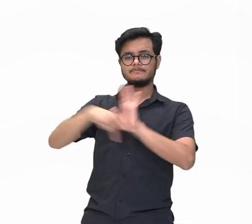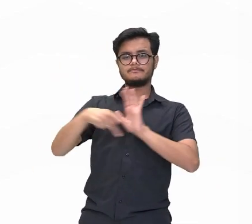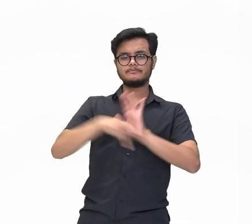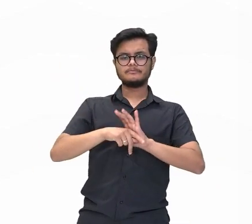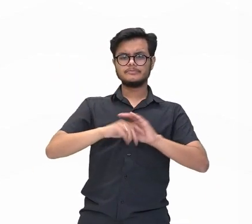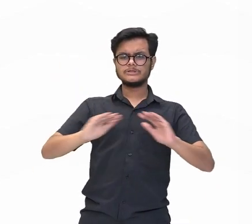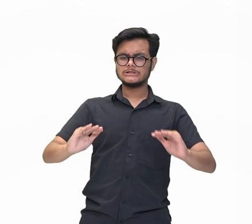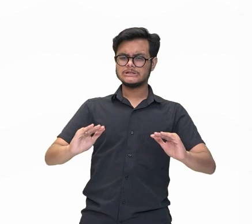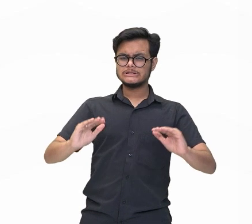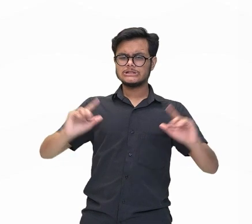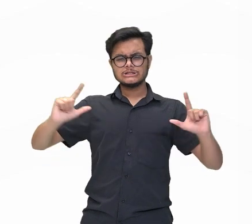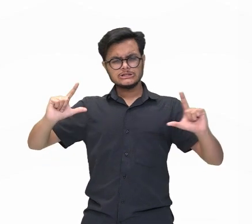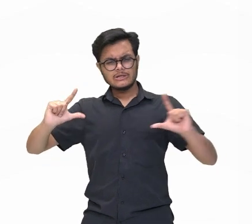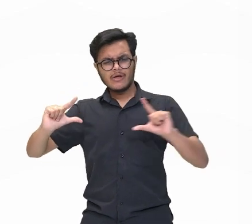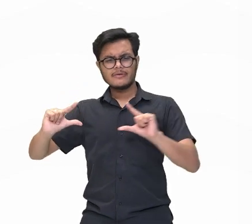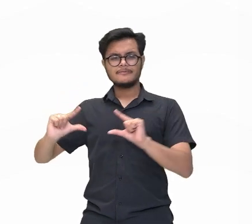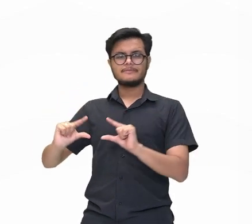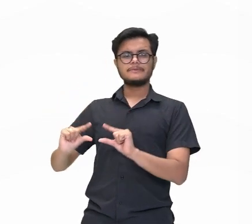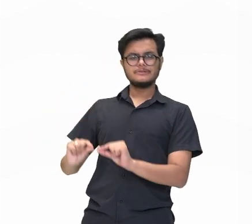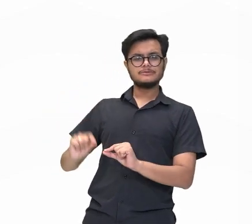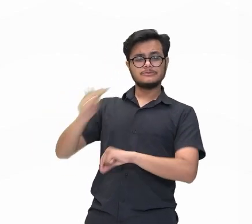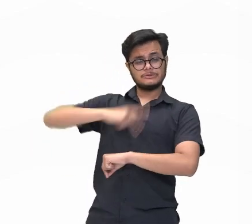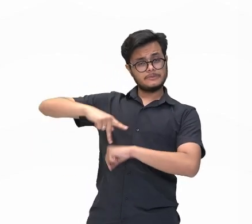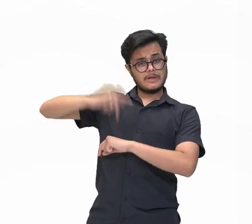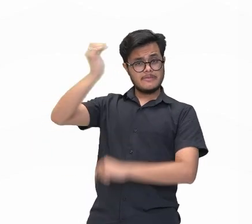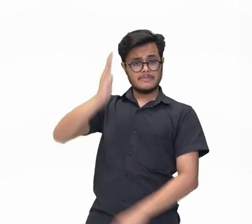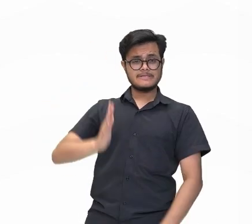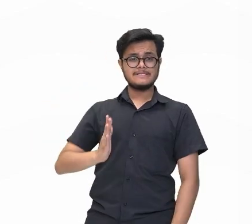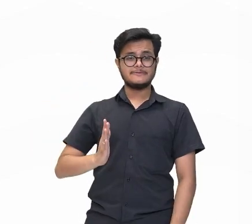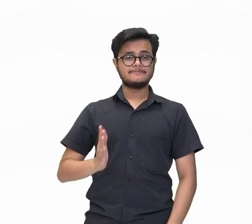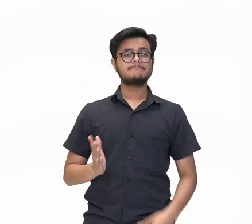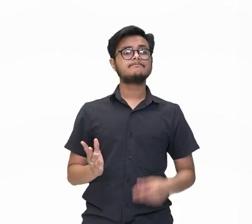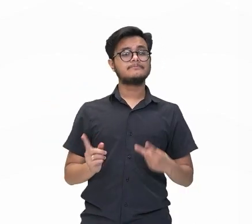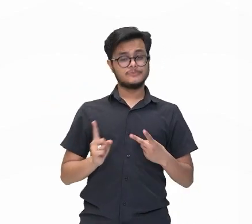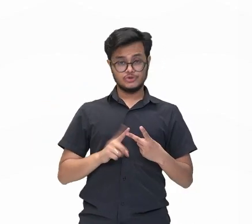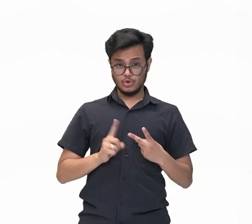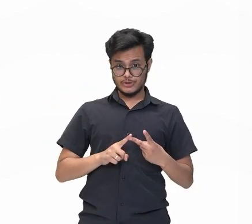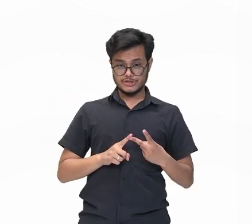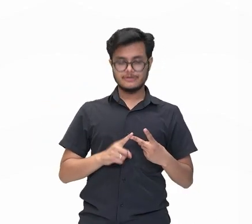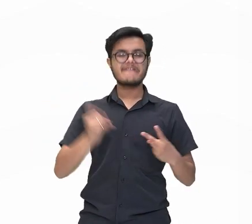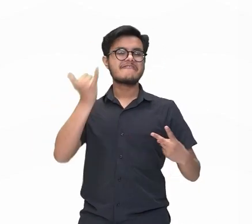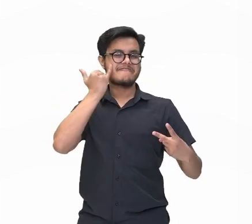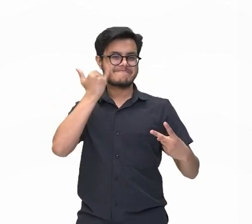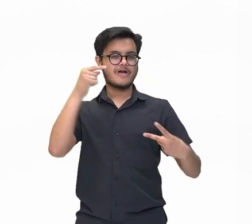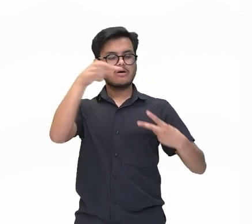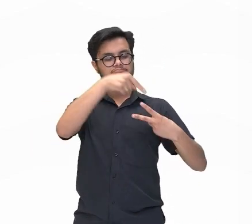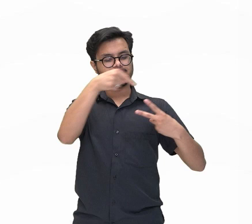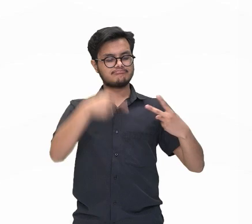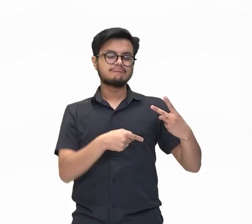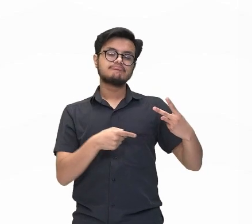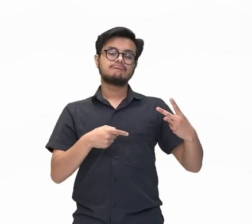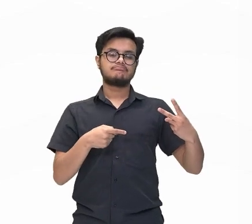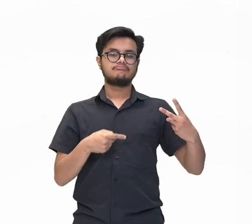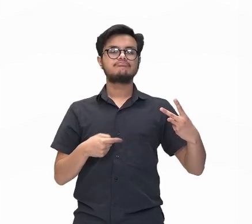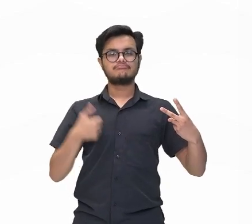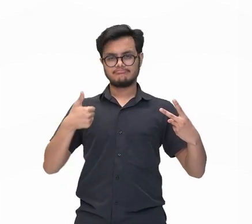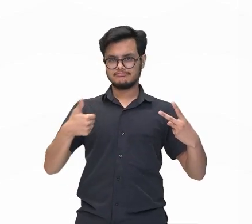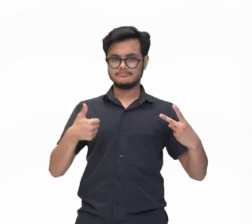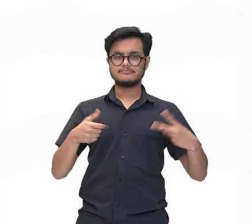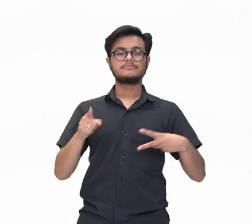Sul, em São Paulo, foi o que mais caiu no país. Então, eu trouxe duas informações, duas ideias, né? A